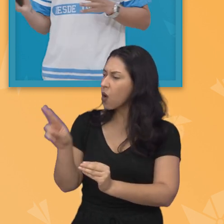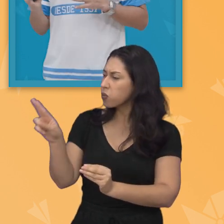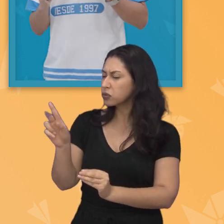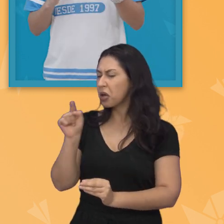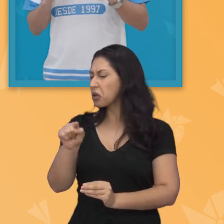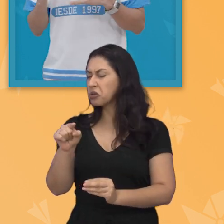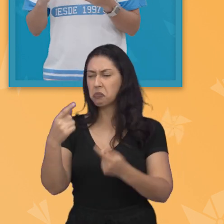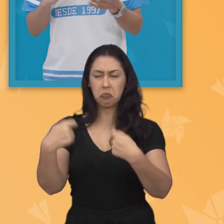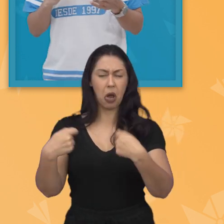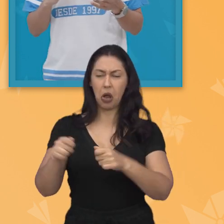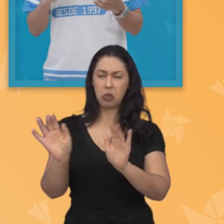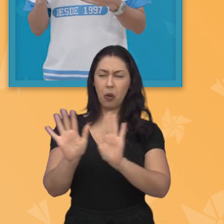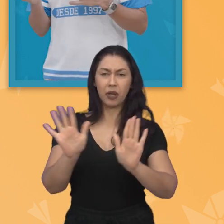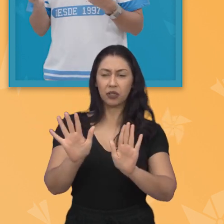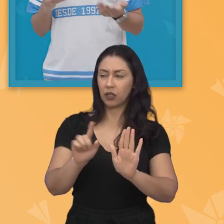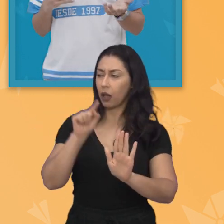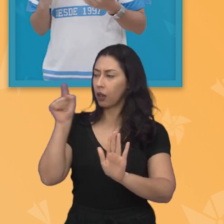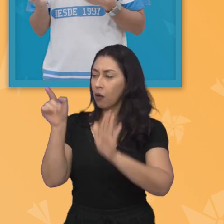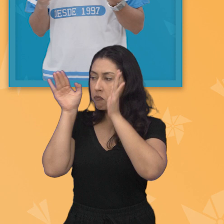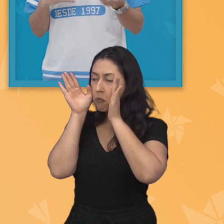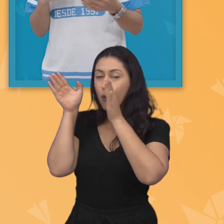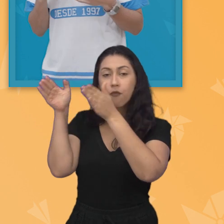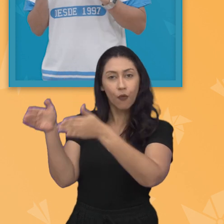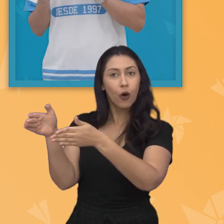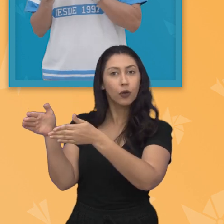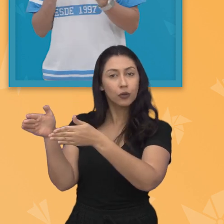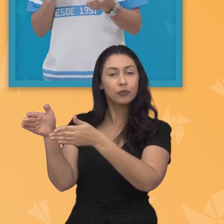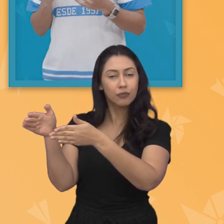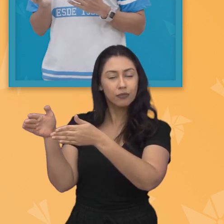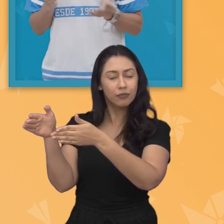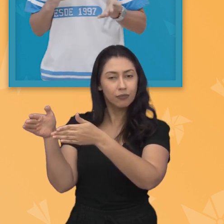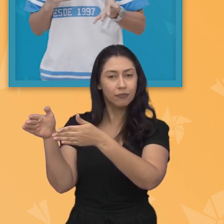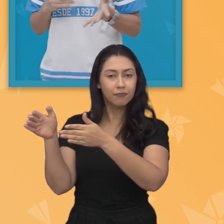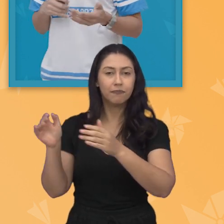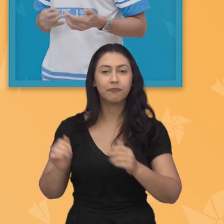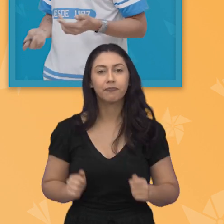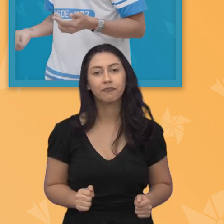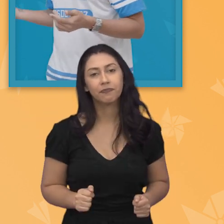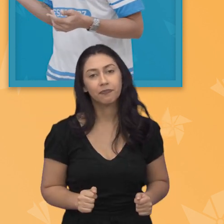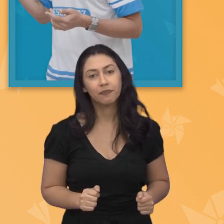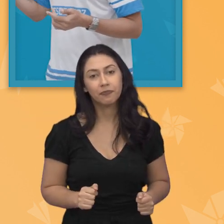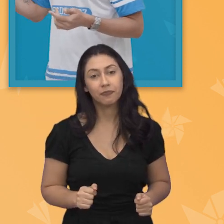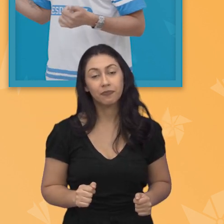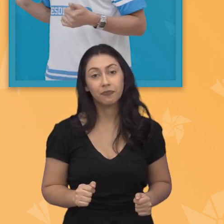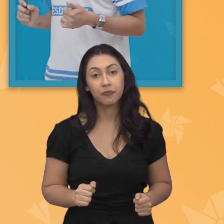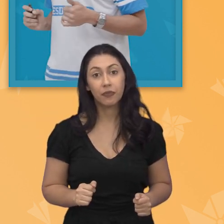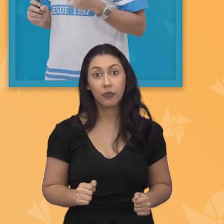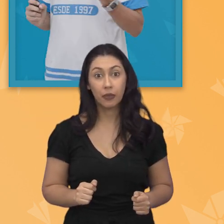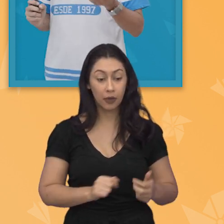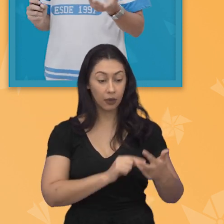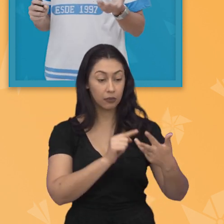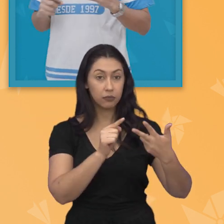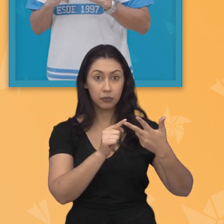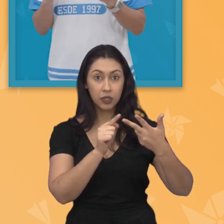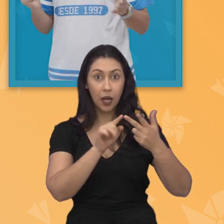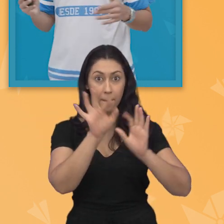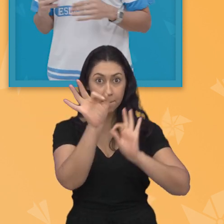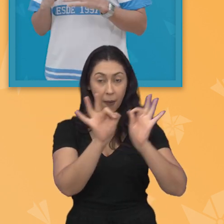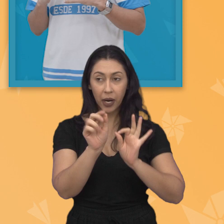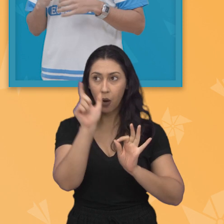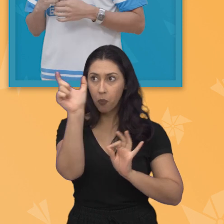todas elas a gente vai precisar de utilizar no cálculo ali para a gente resolver um exercício, por exemplo. Montar a regra de